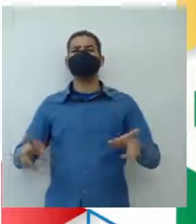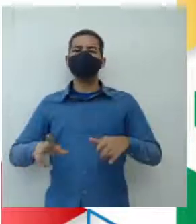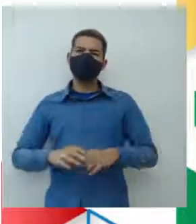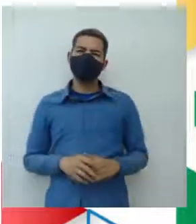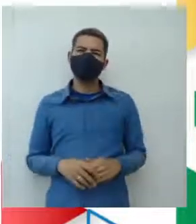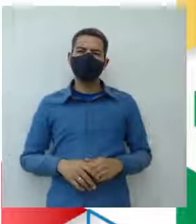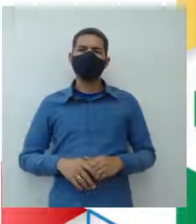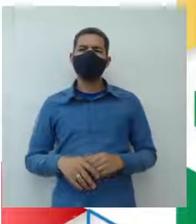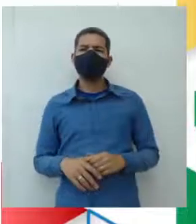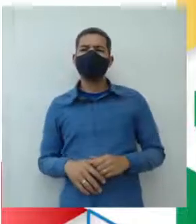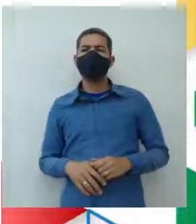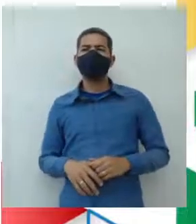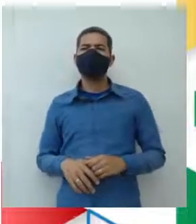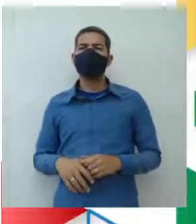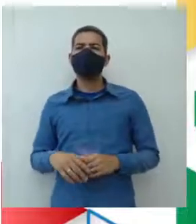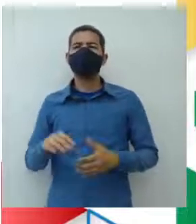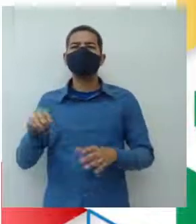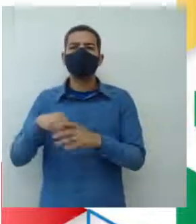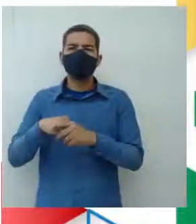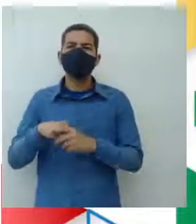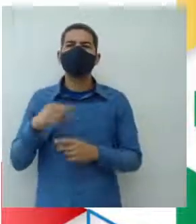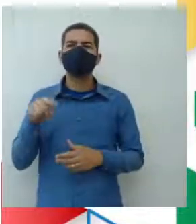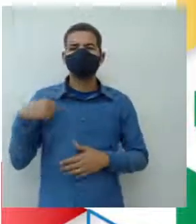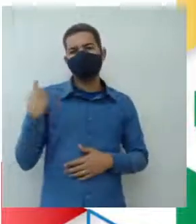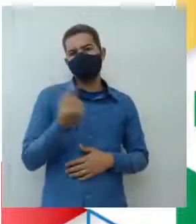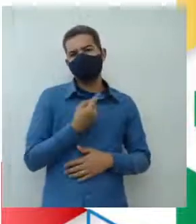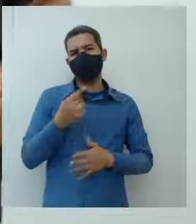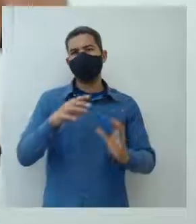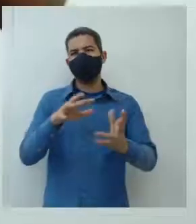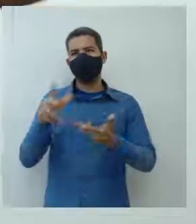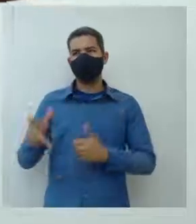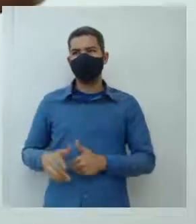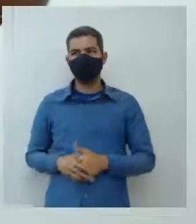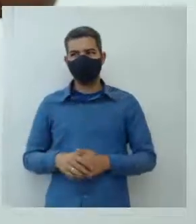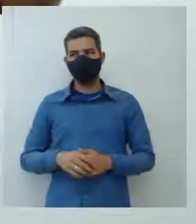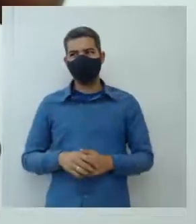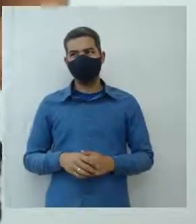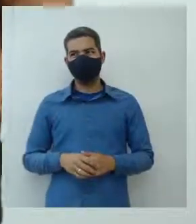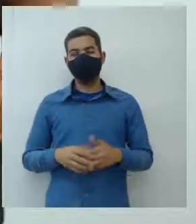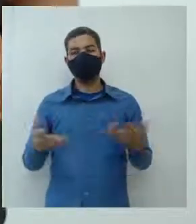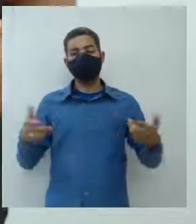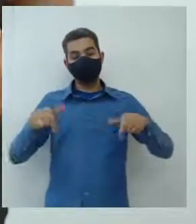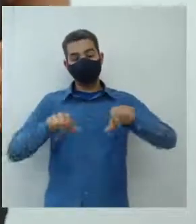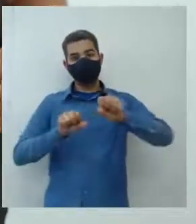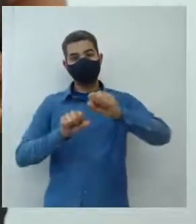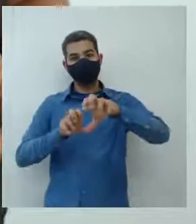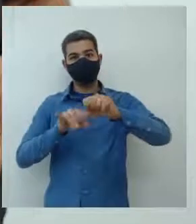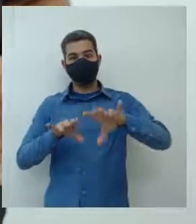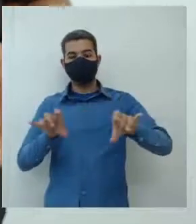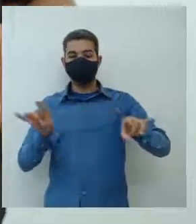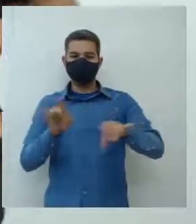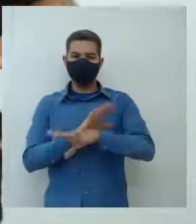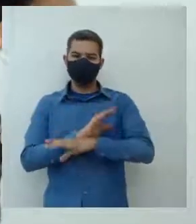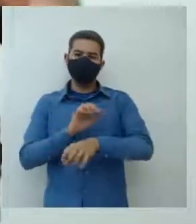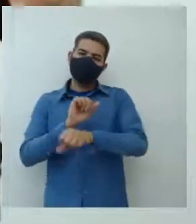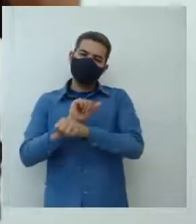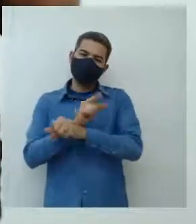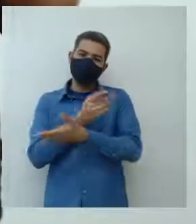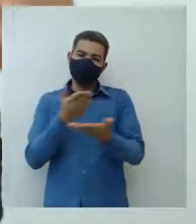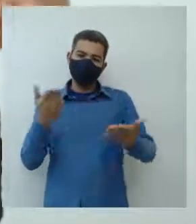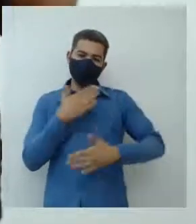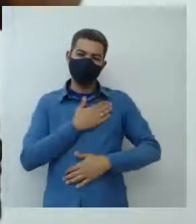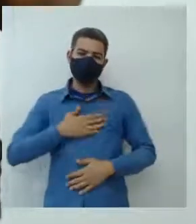vai existir dentro do nosso planeta. Beleza? Então, essa foi nossa aula de hoje. Eu espero que vocês